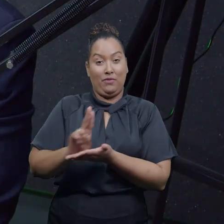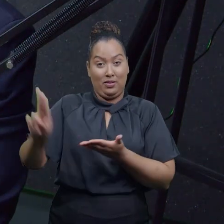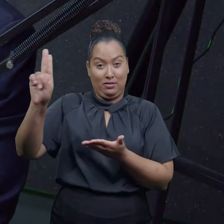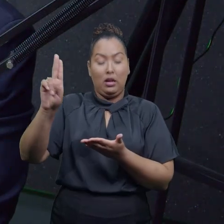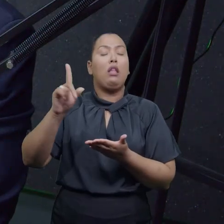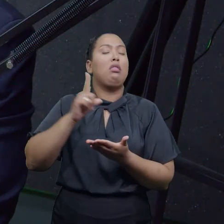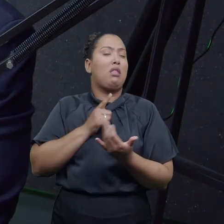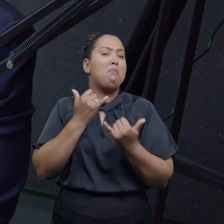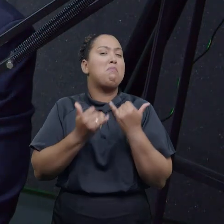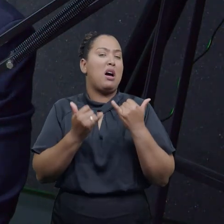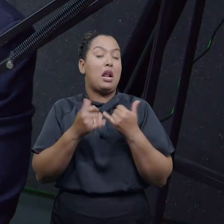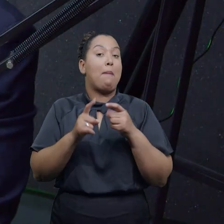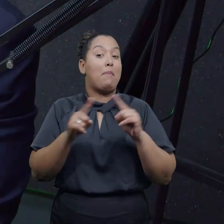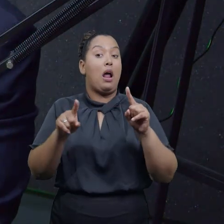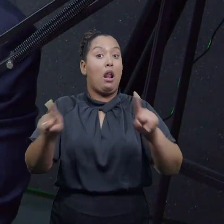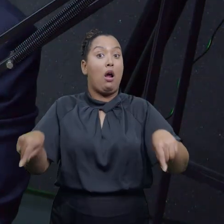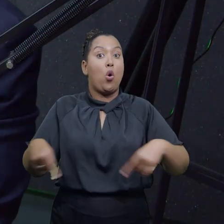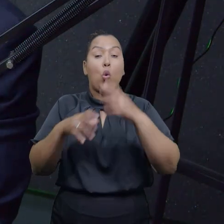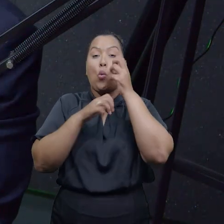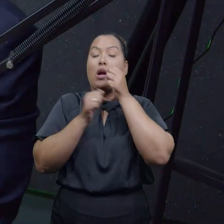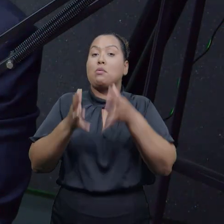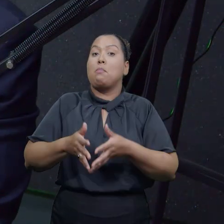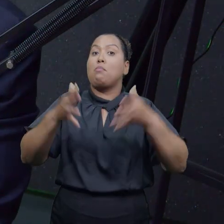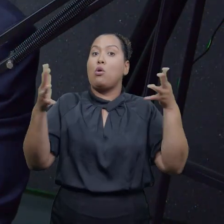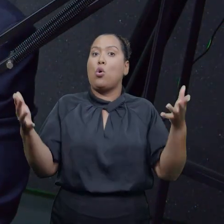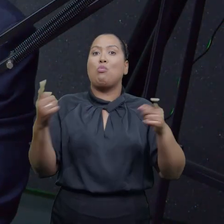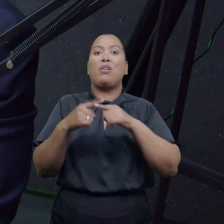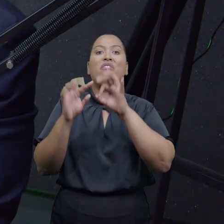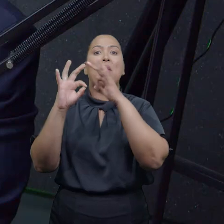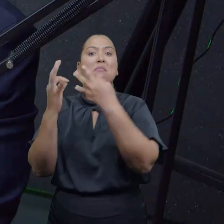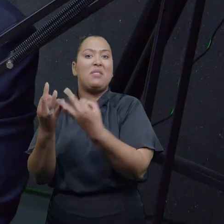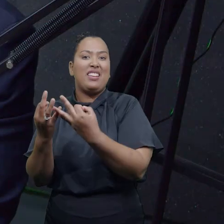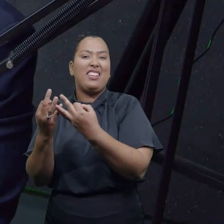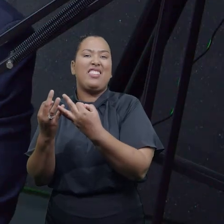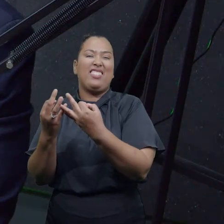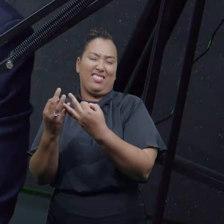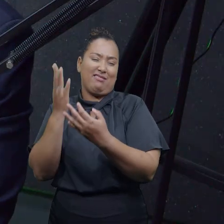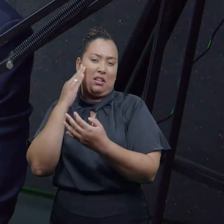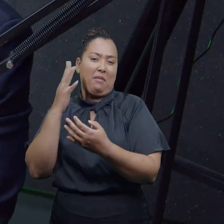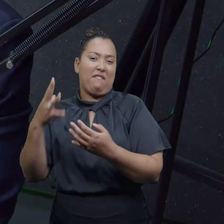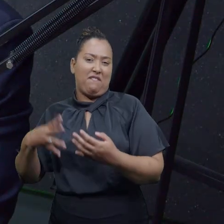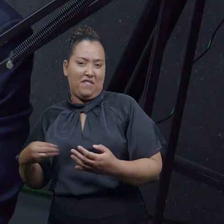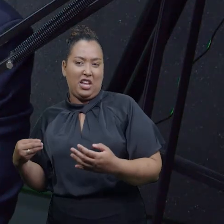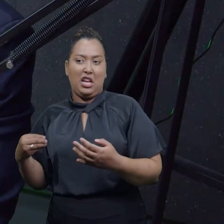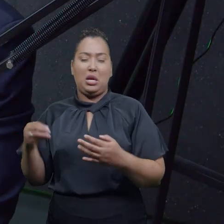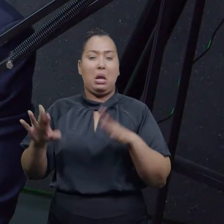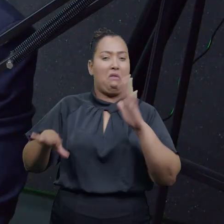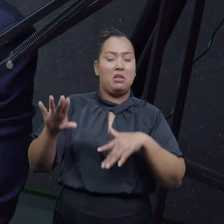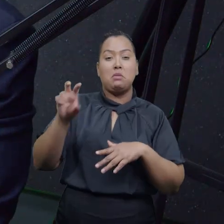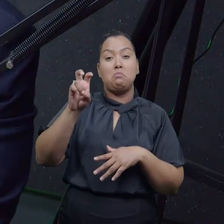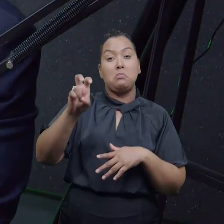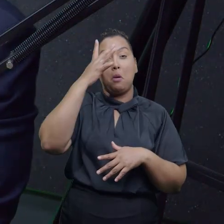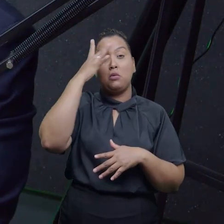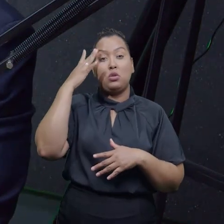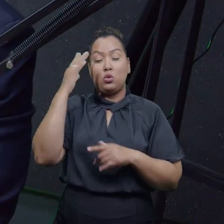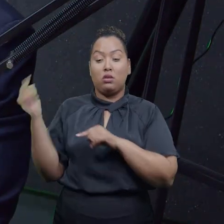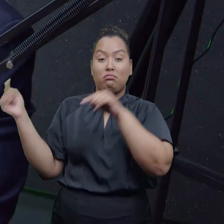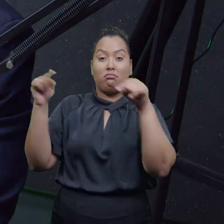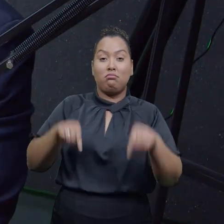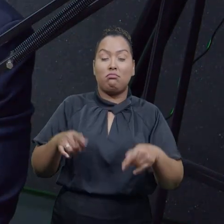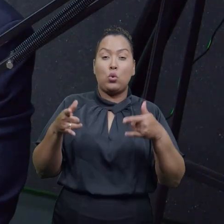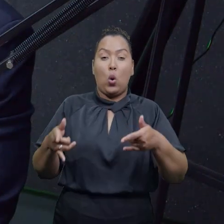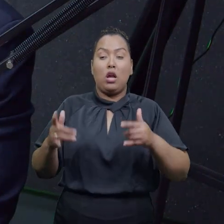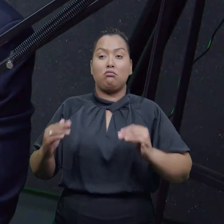mesma forma também. Já tem os quartos um pouco maiores, porque recebe famílias, então às vezes ficam 3, 4, 5 pessoas